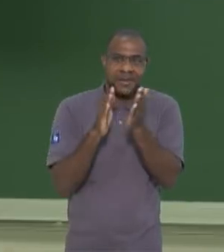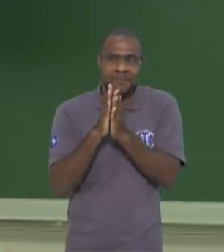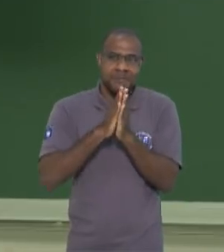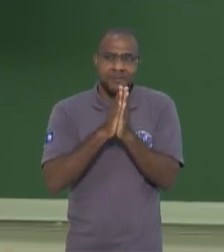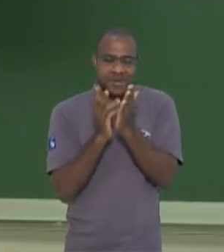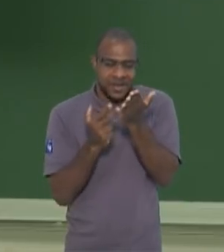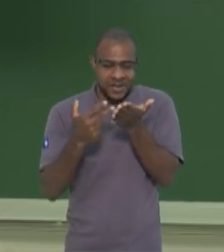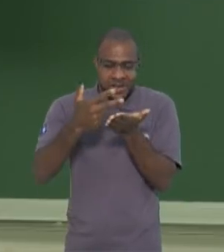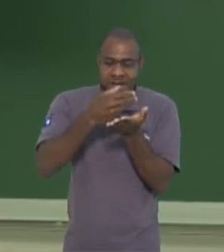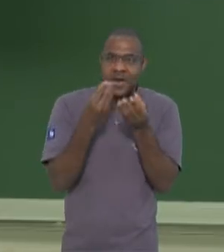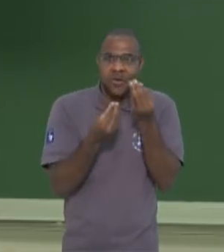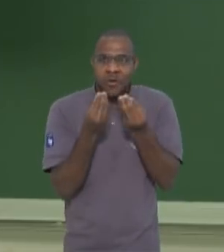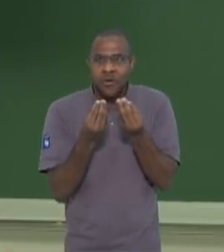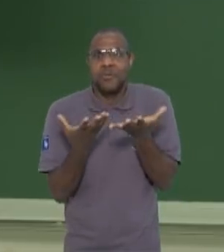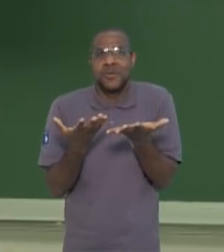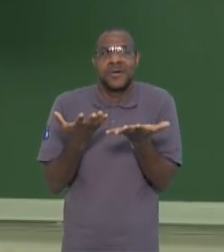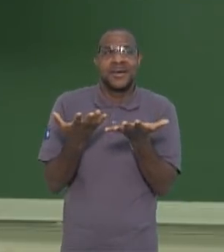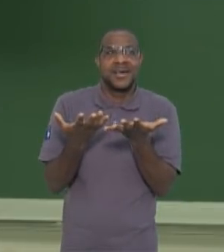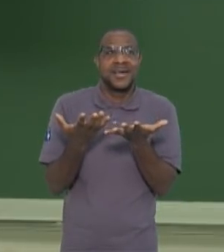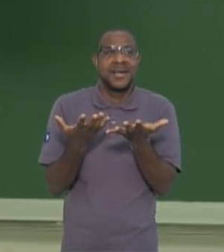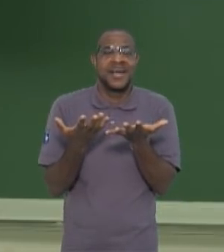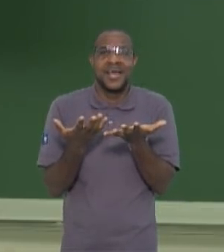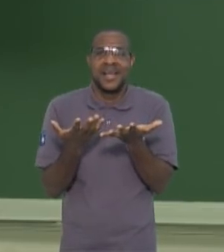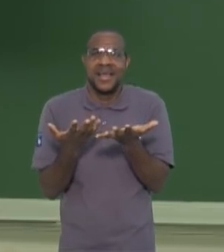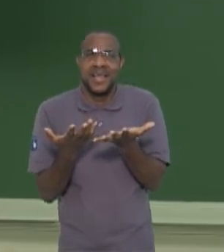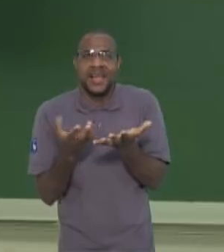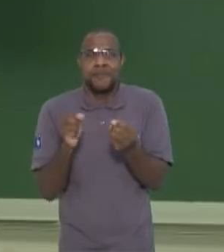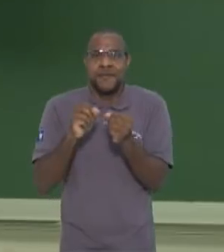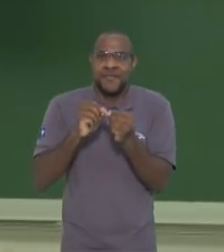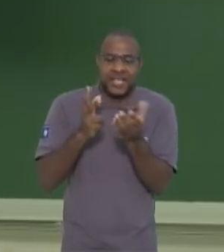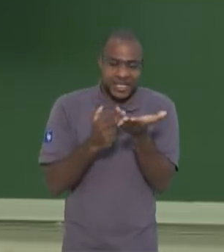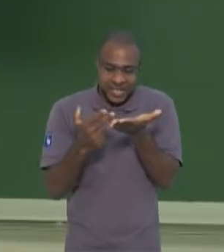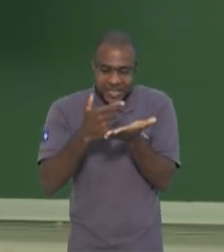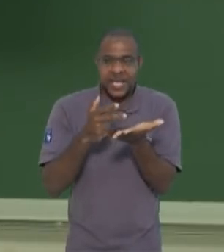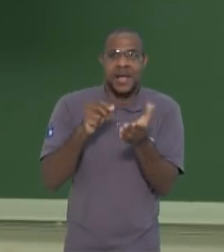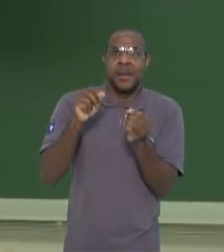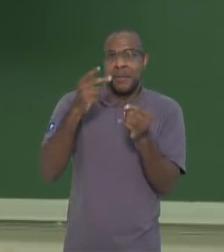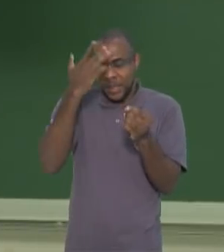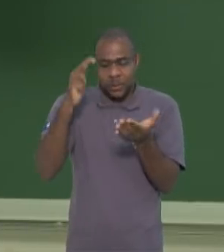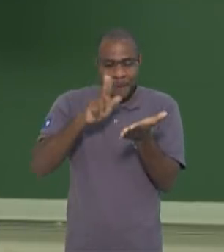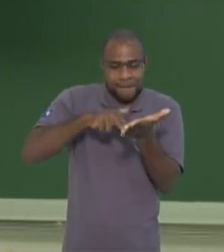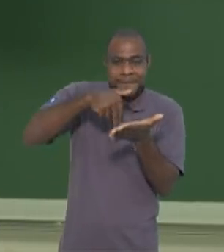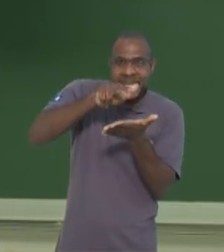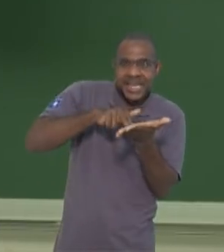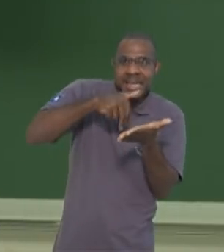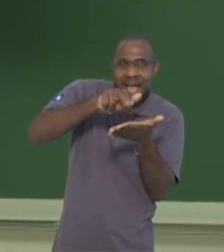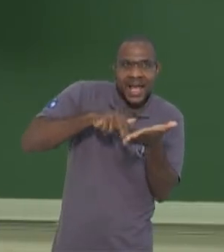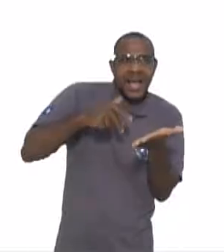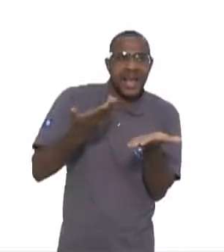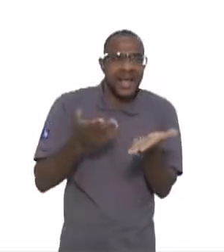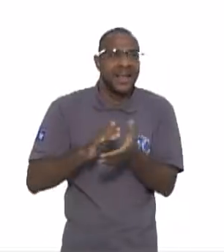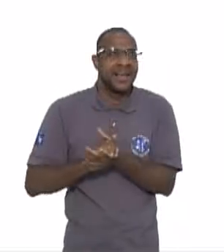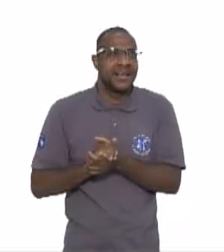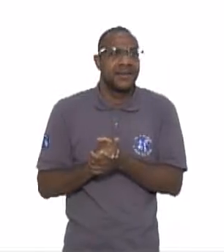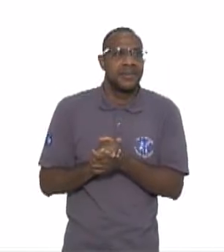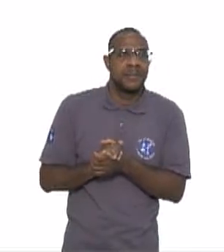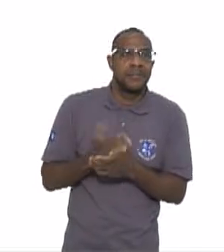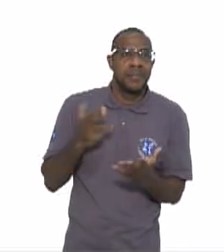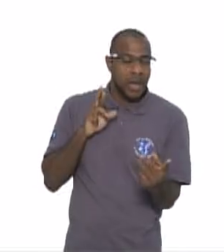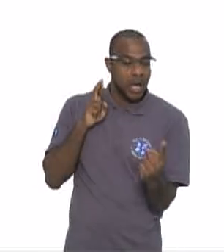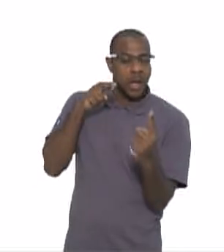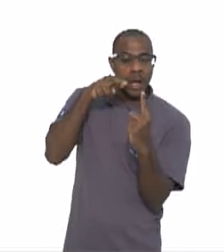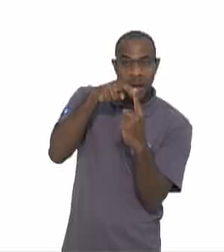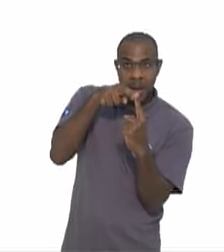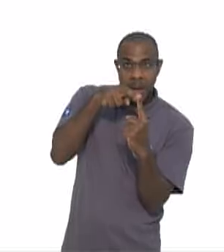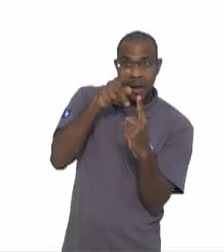eles são feitos para a pessoa pintar em cima, definir o que ela quer. Mas assim, as